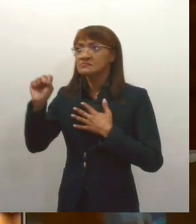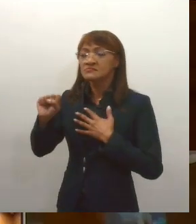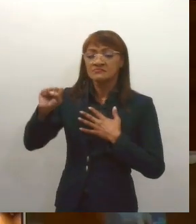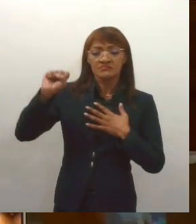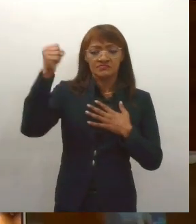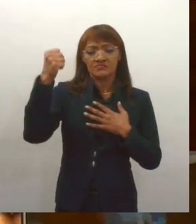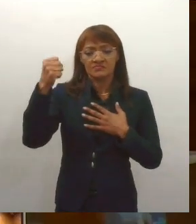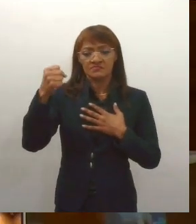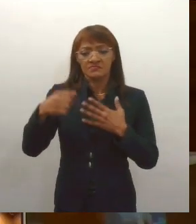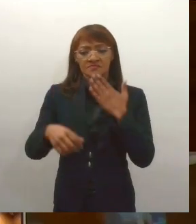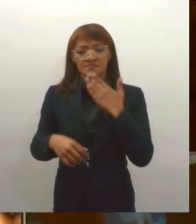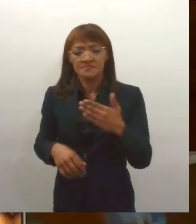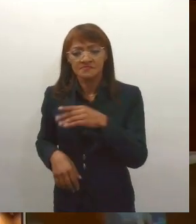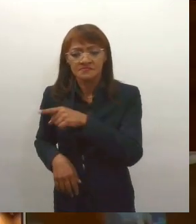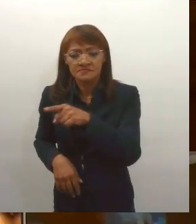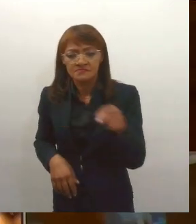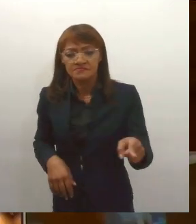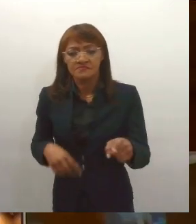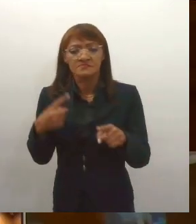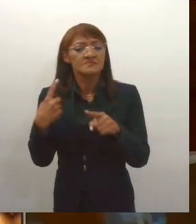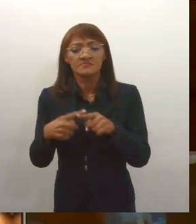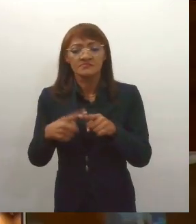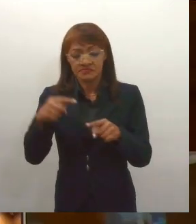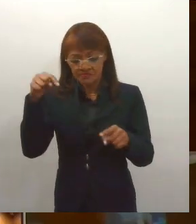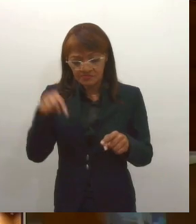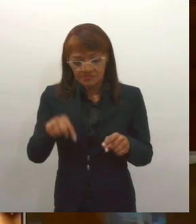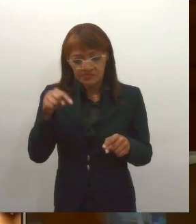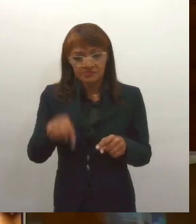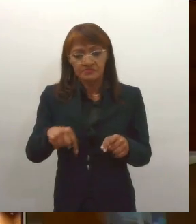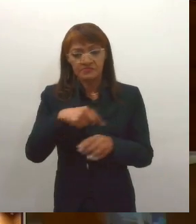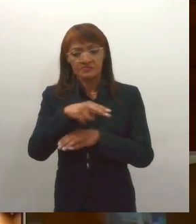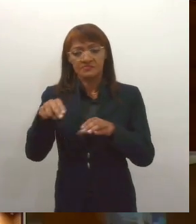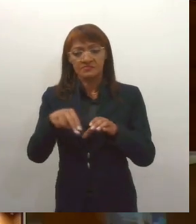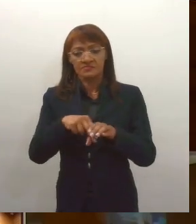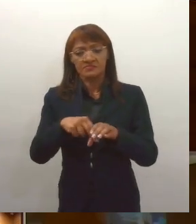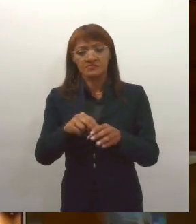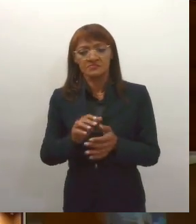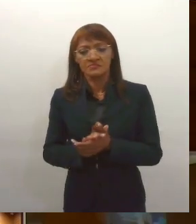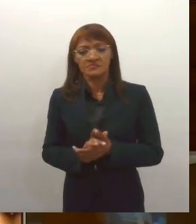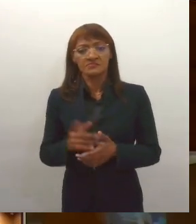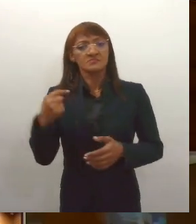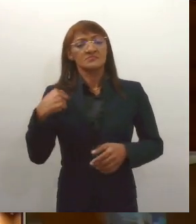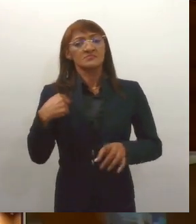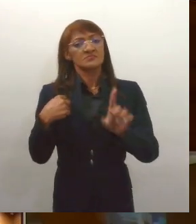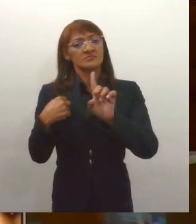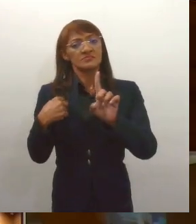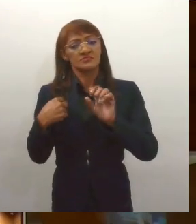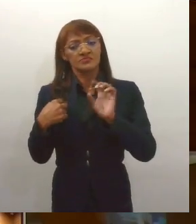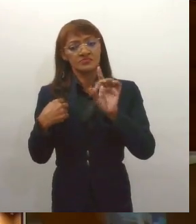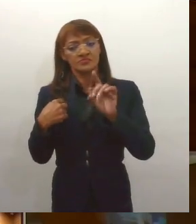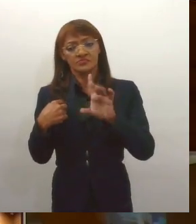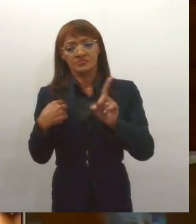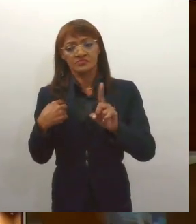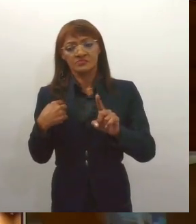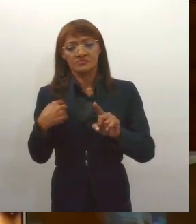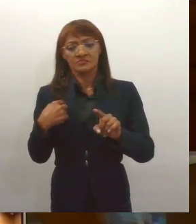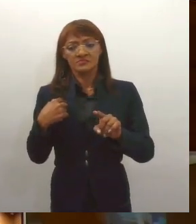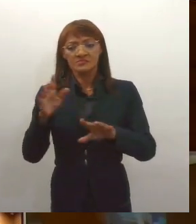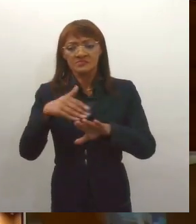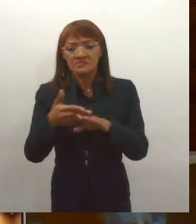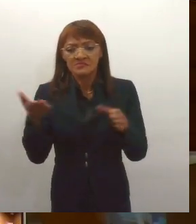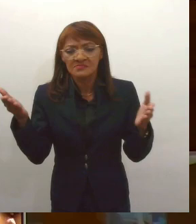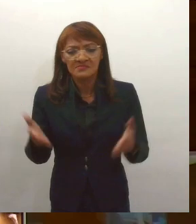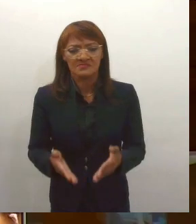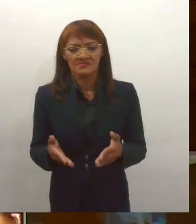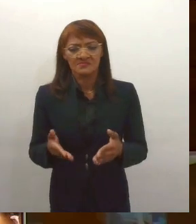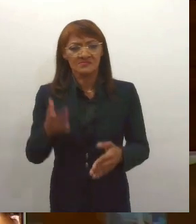aqui né e e e não só eu né e as pessoas ainda se dá um direito de de falar de usar o